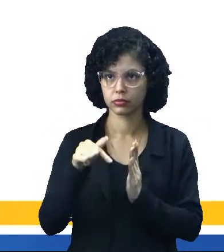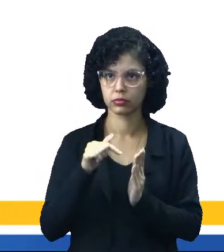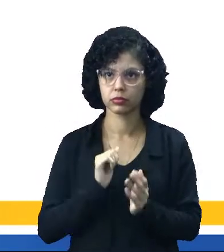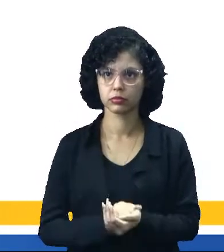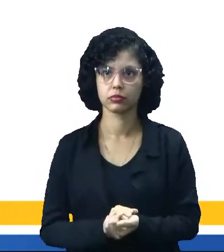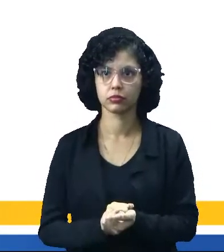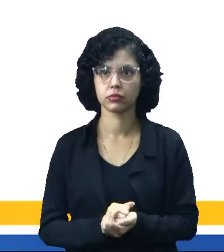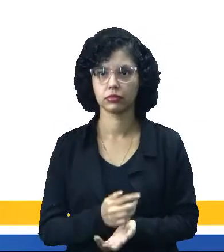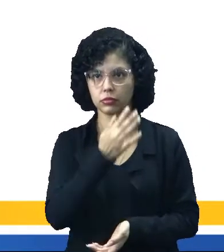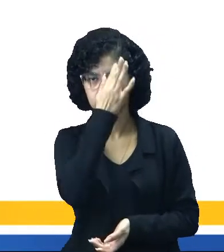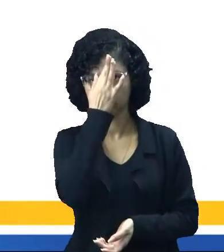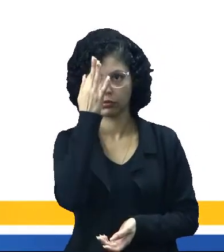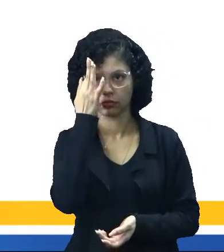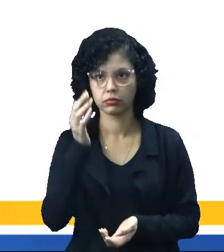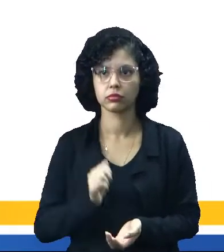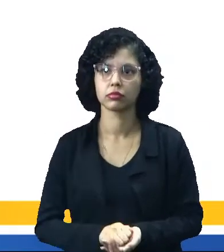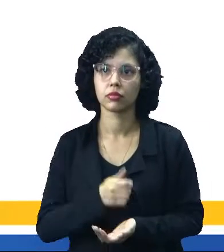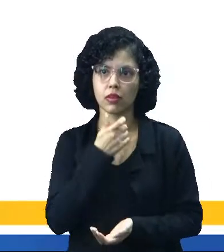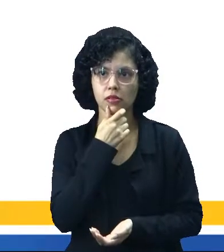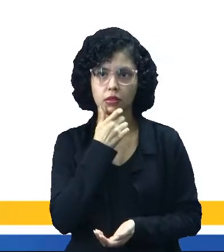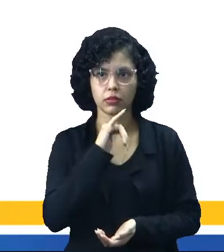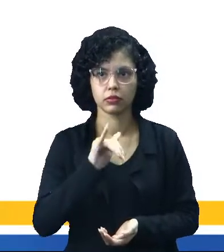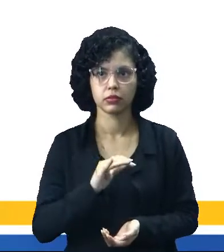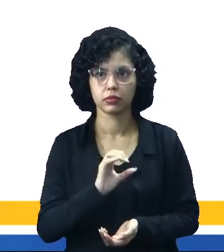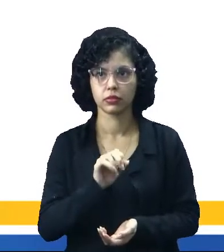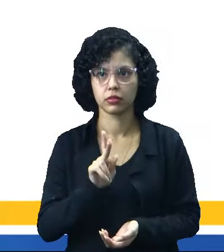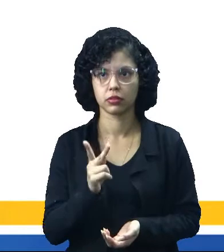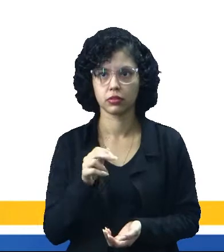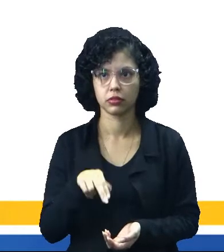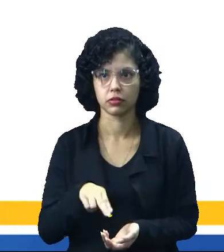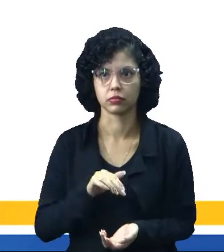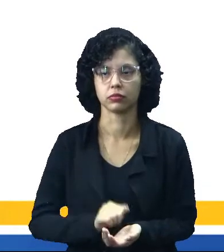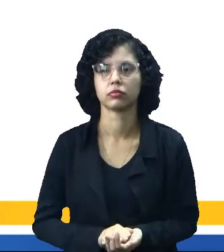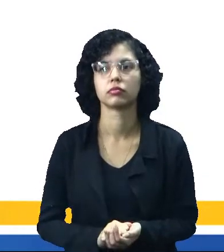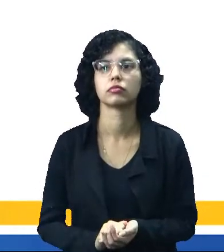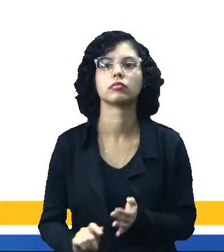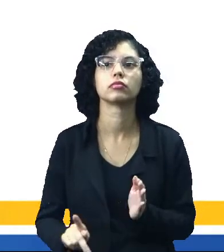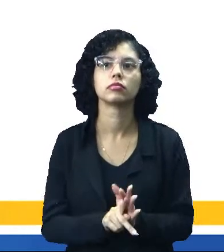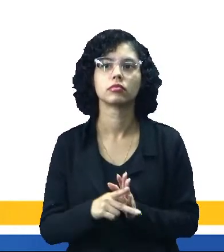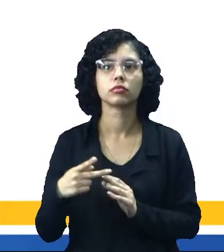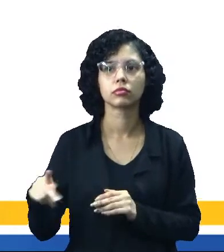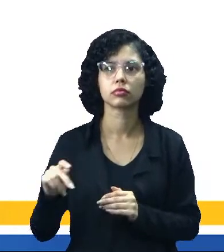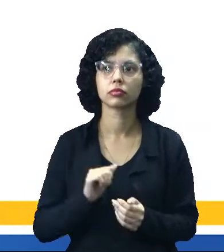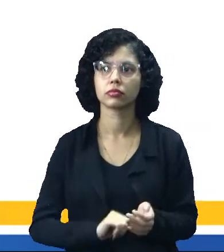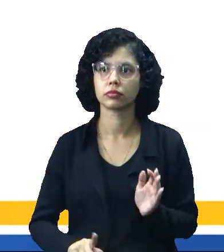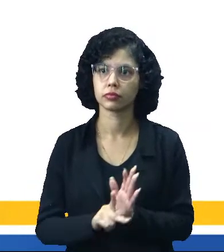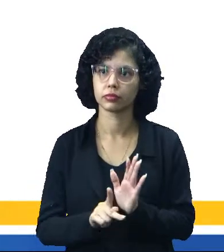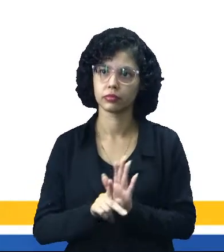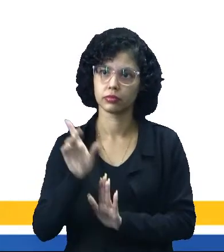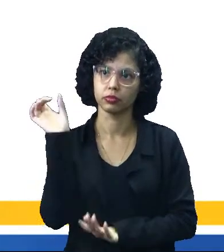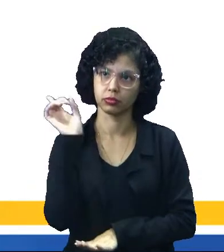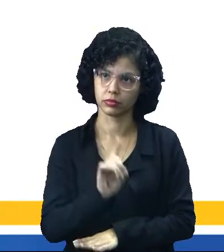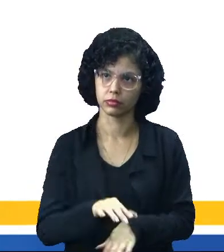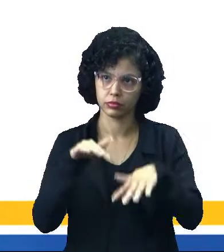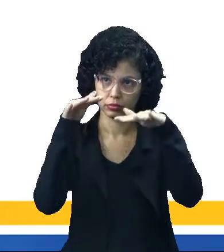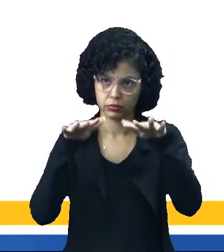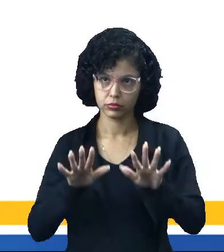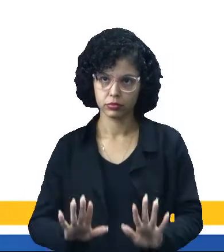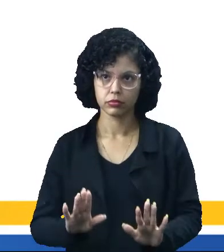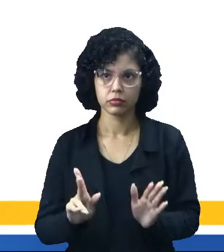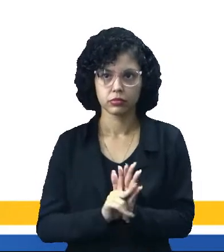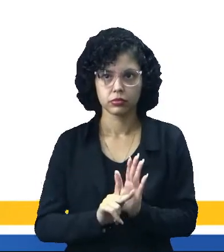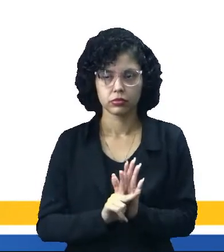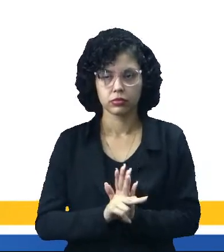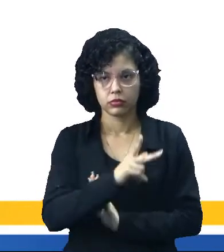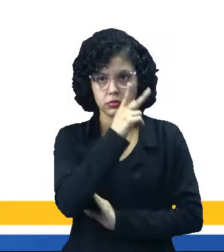XVII pelo filósofo inglês John Locke, né? Para ele, a propriedade era um direito natural dos indivíduos.